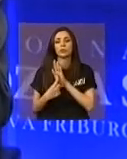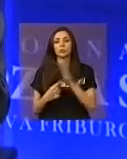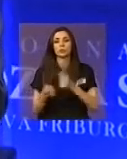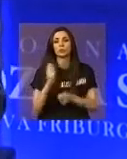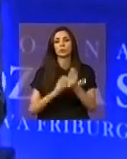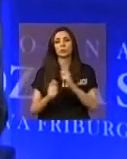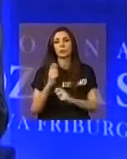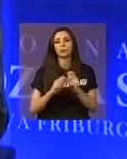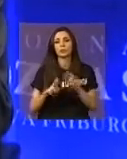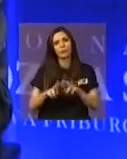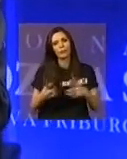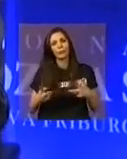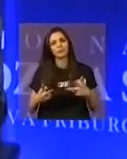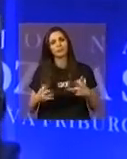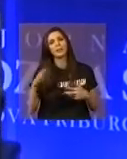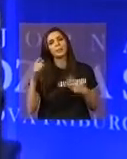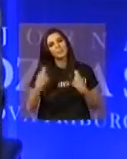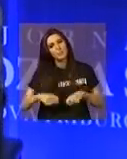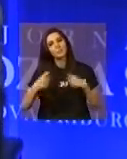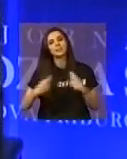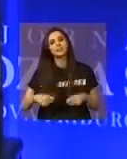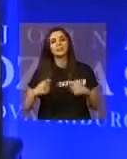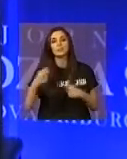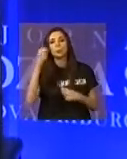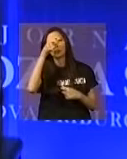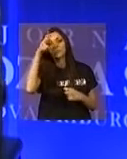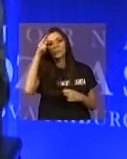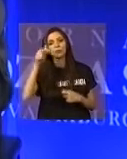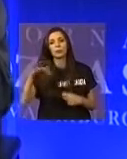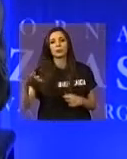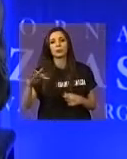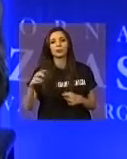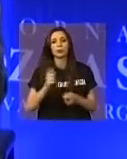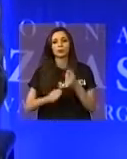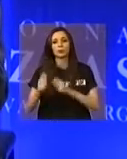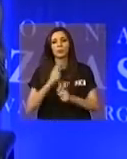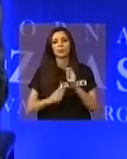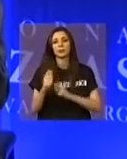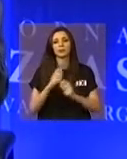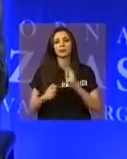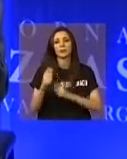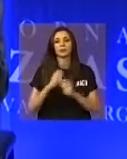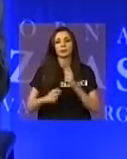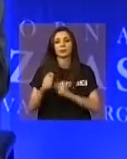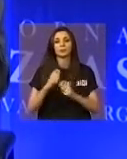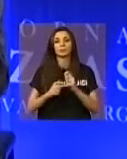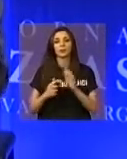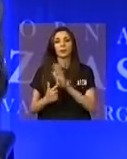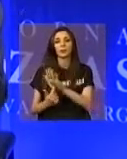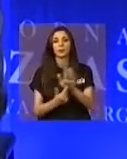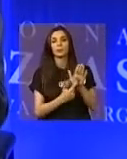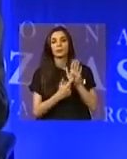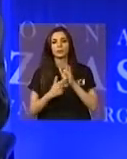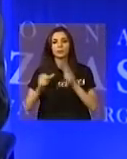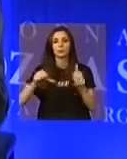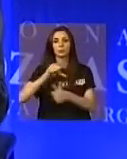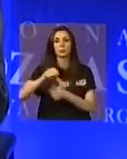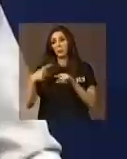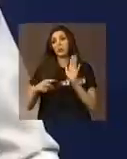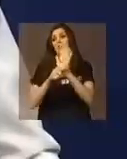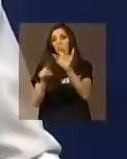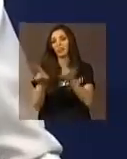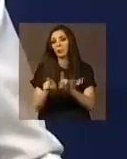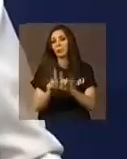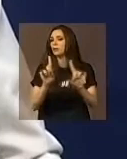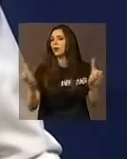administração diferente é necessária para o município de Nova Friburgo, uma administração que seja a representação de uma mudança verdadeira.